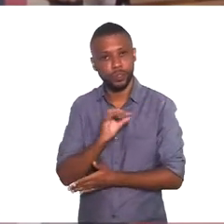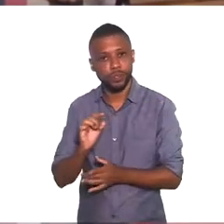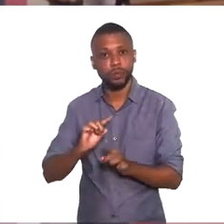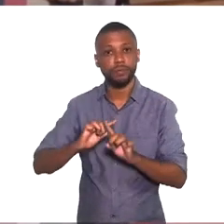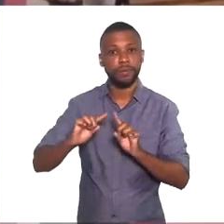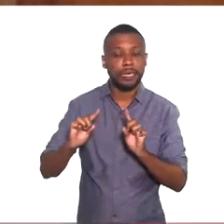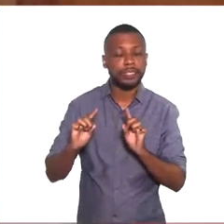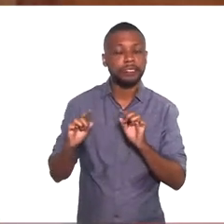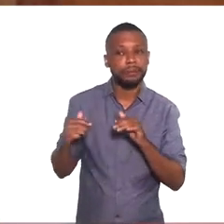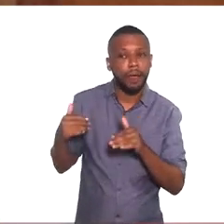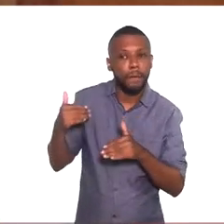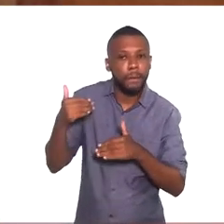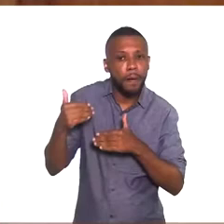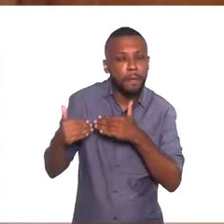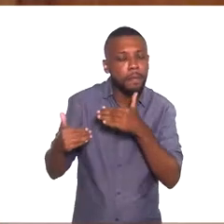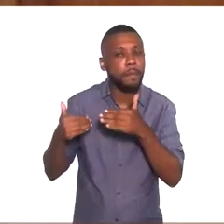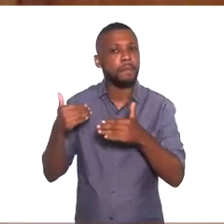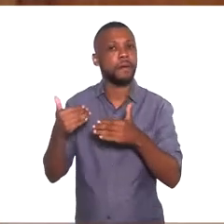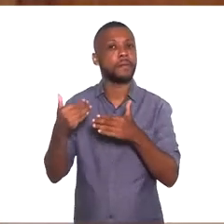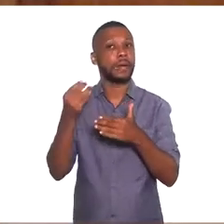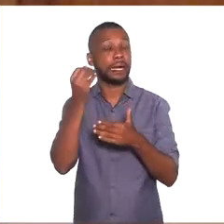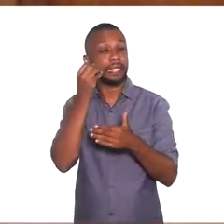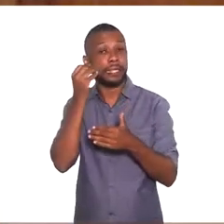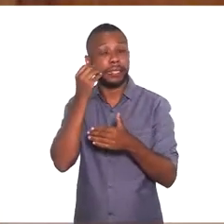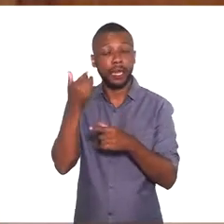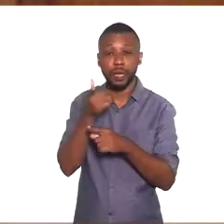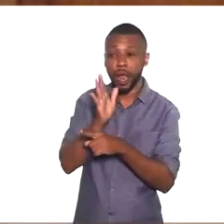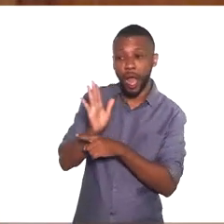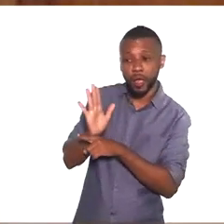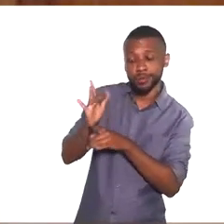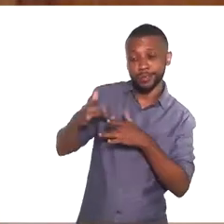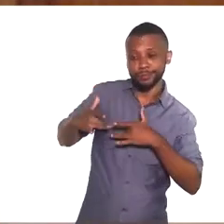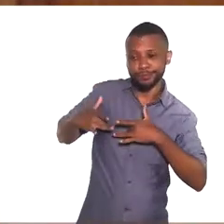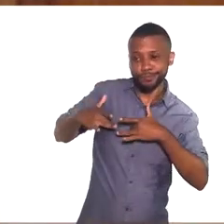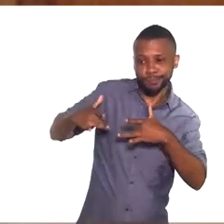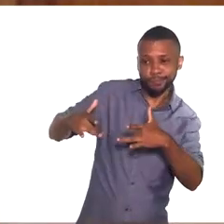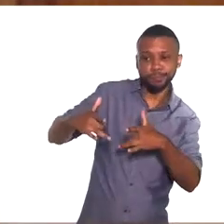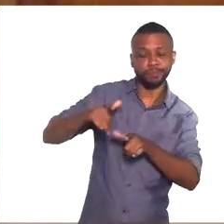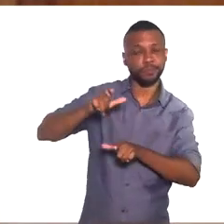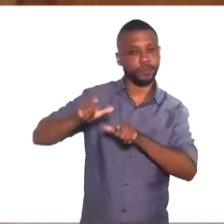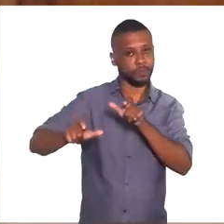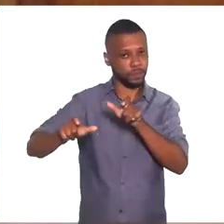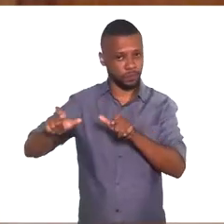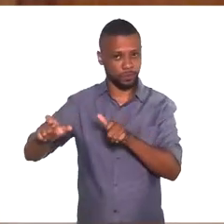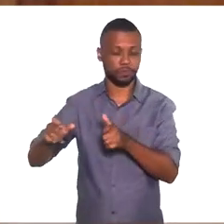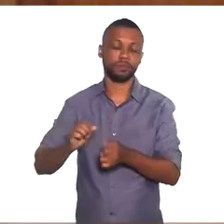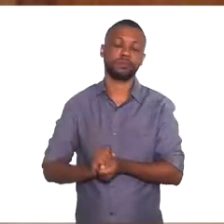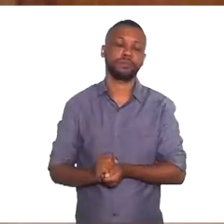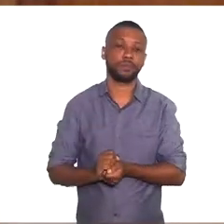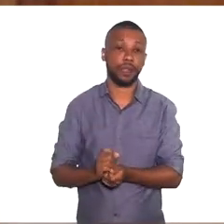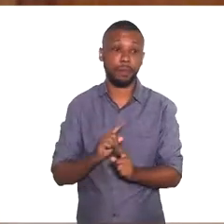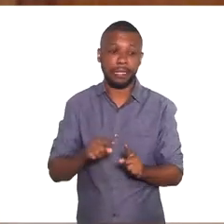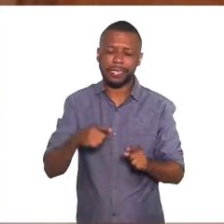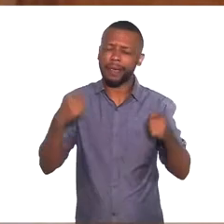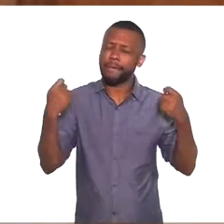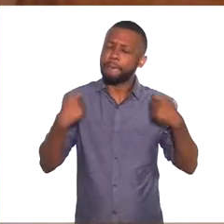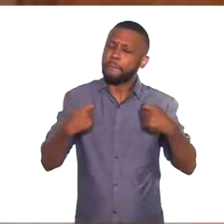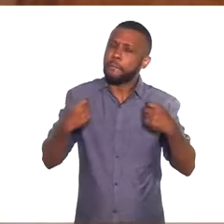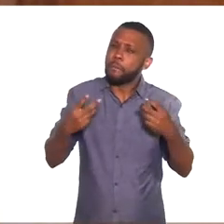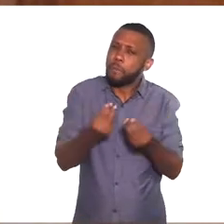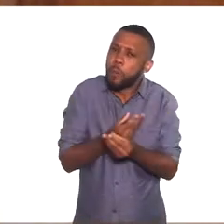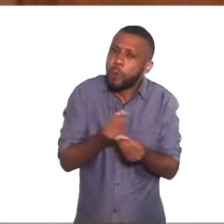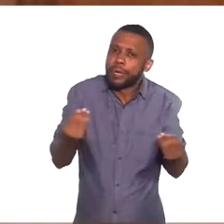aqui no Rio de Janeiro mas aqui vai no dia do canto lá para ter esse coração aberto as pessoas mas aqui é